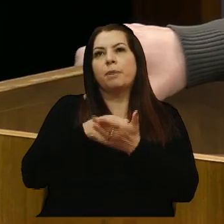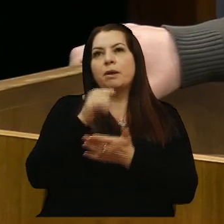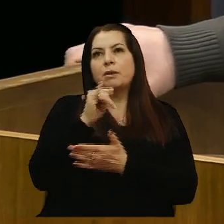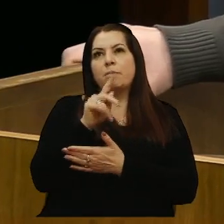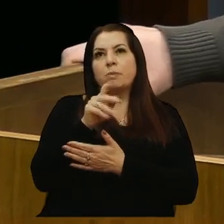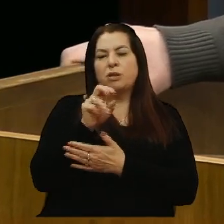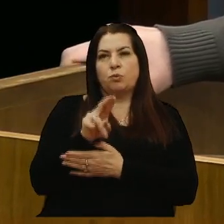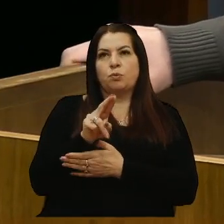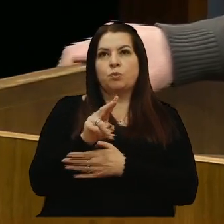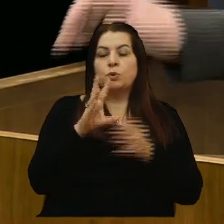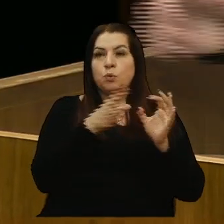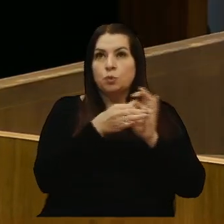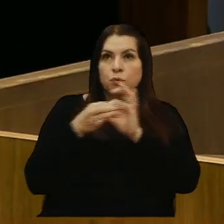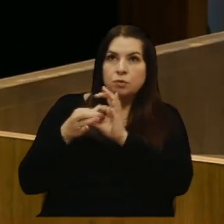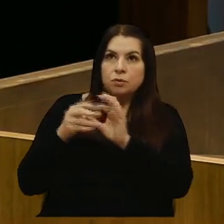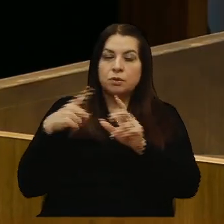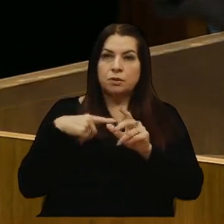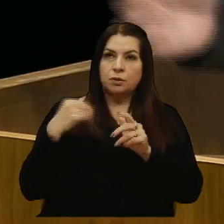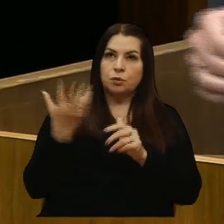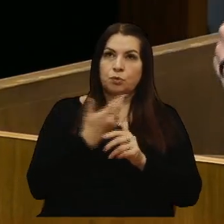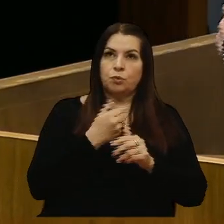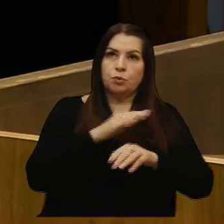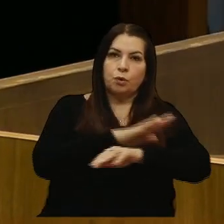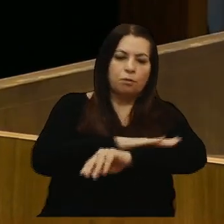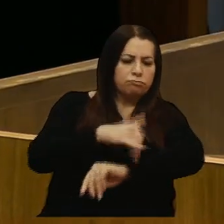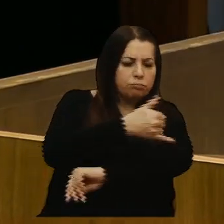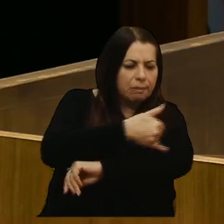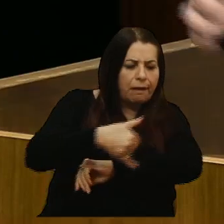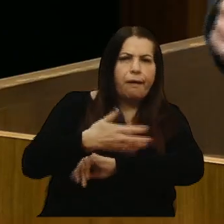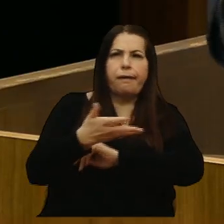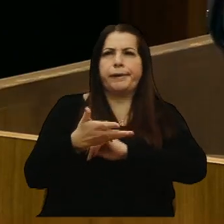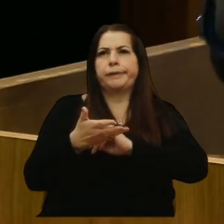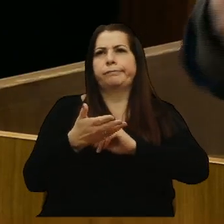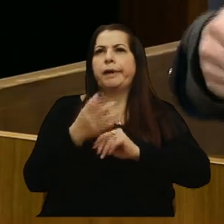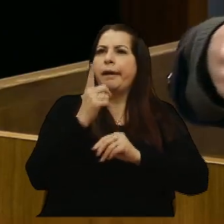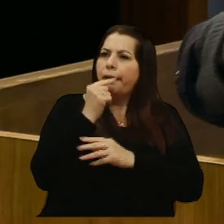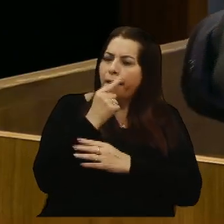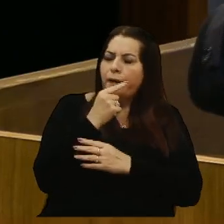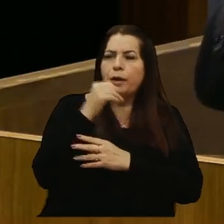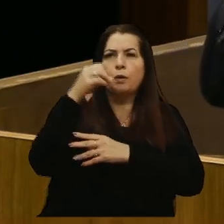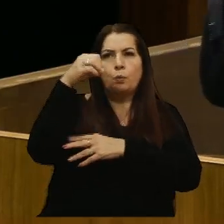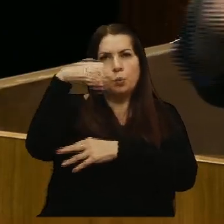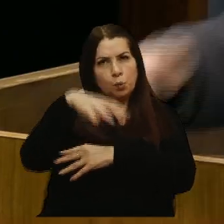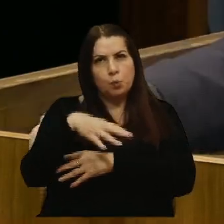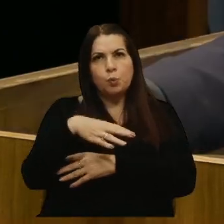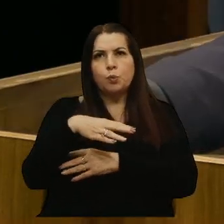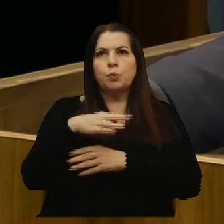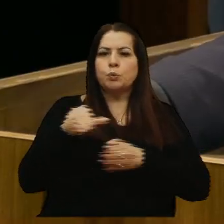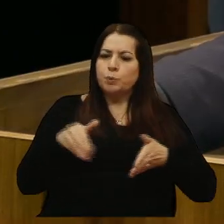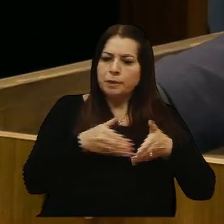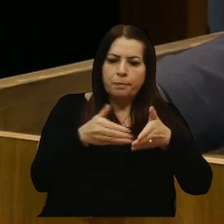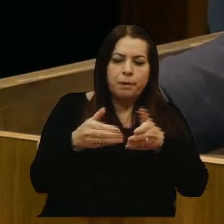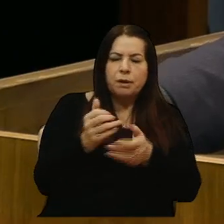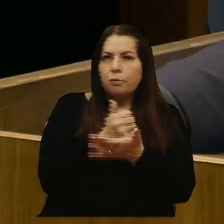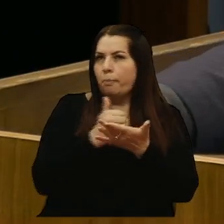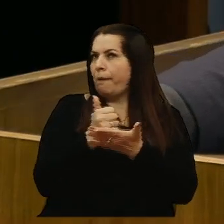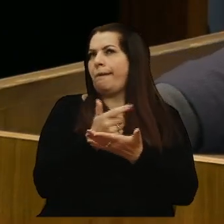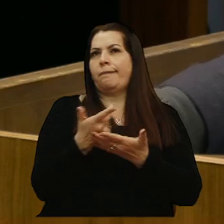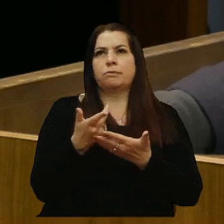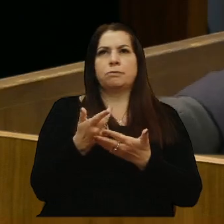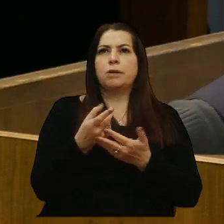e nesse contexto acaba tendo toda a pavimentação, água, luz, saneamento básico, que